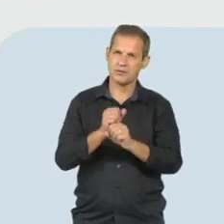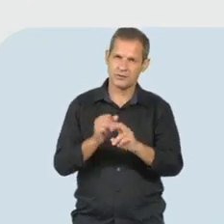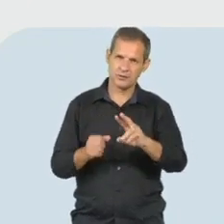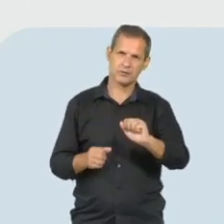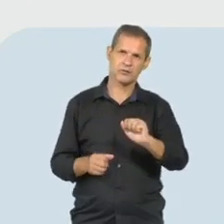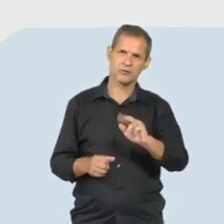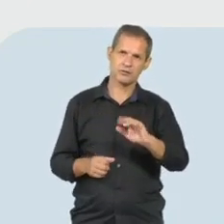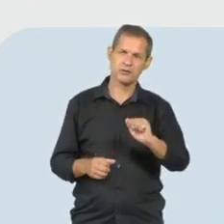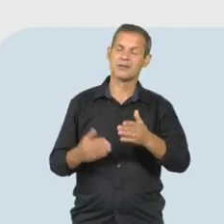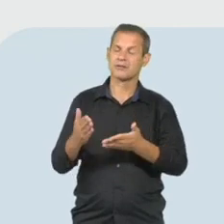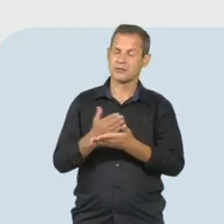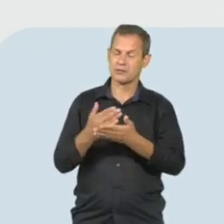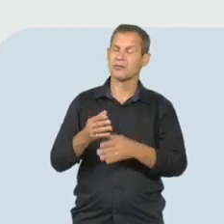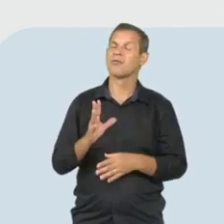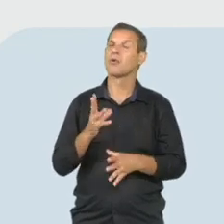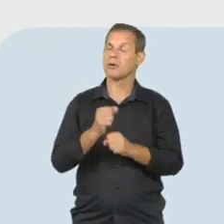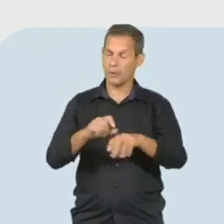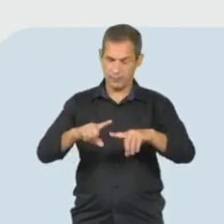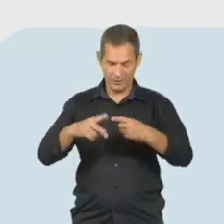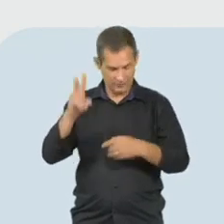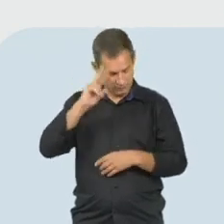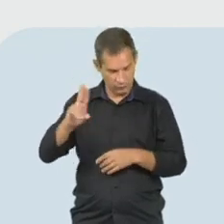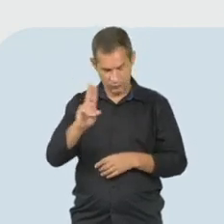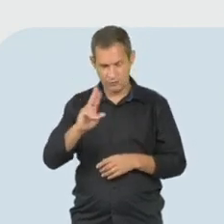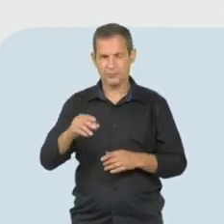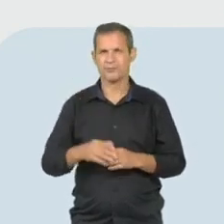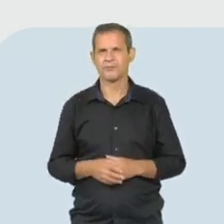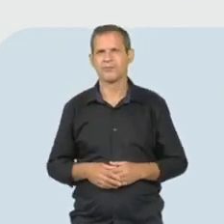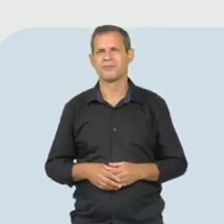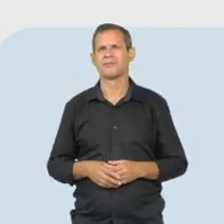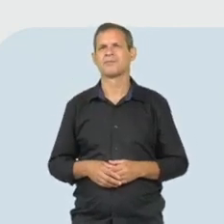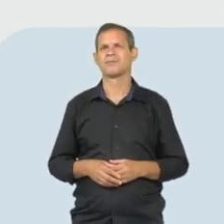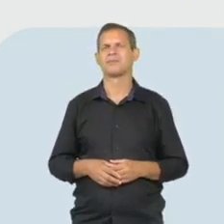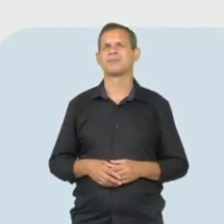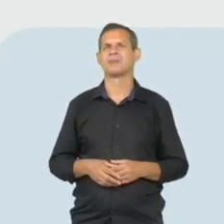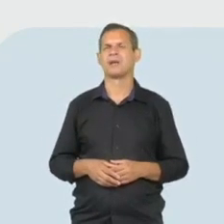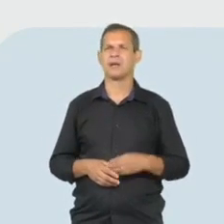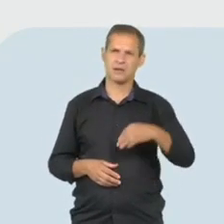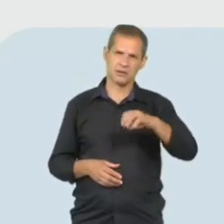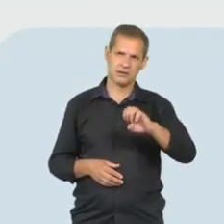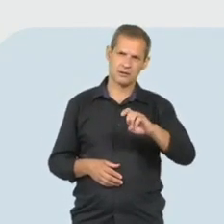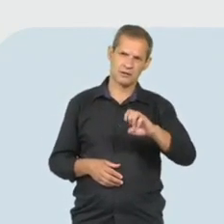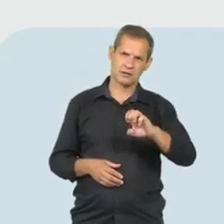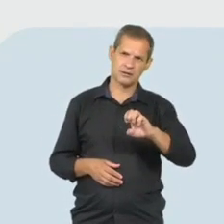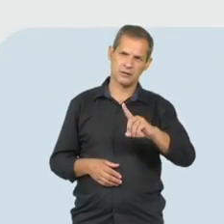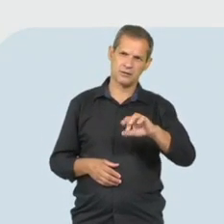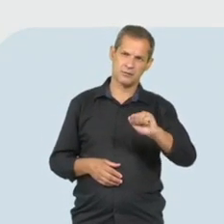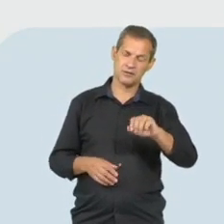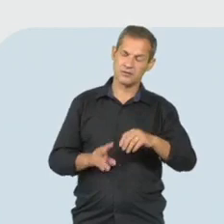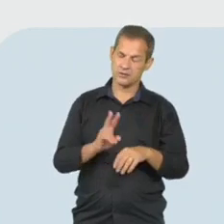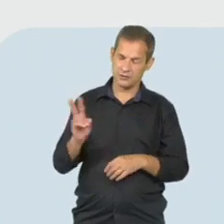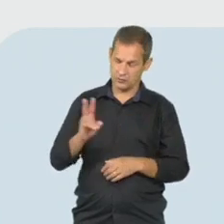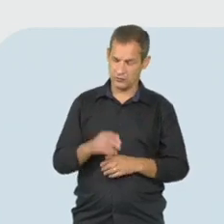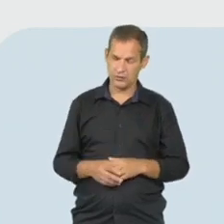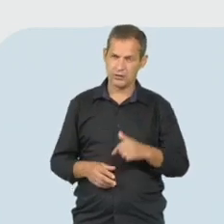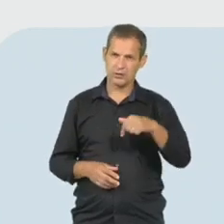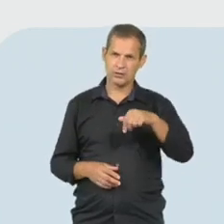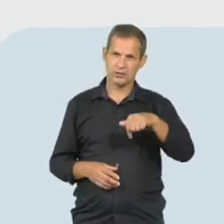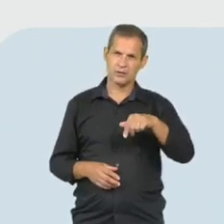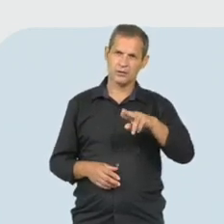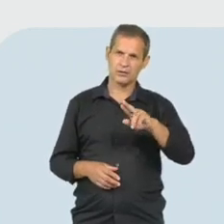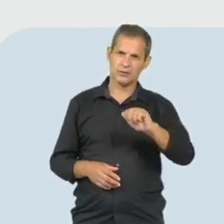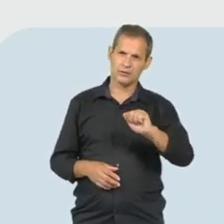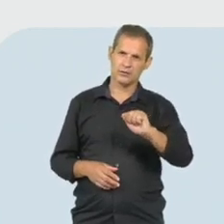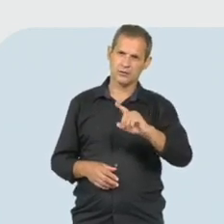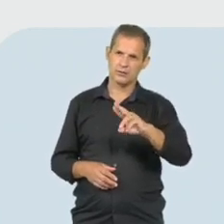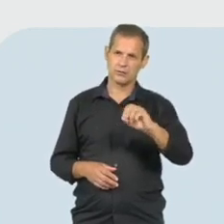ela já foi calculada. Lembrando que a gente utilizou lá a medida dos valores dos quadrados para chegar nesse